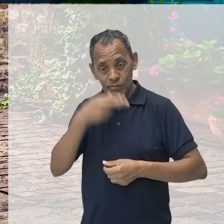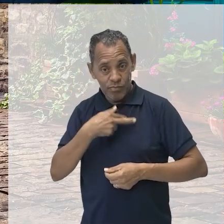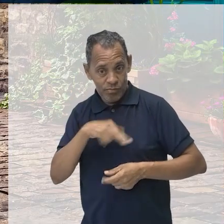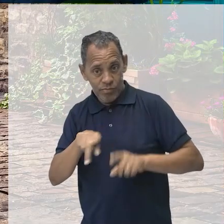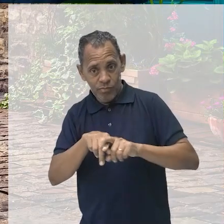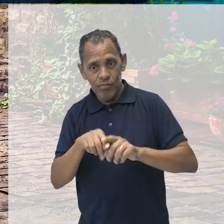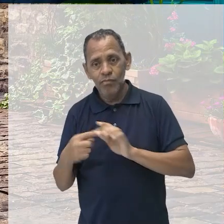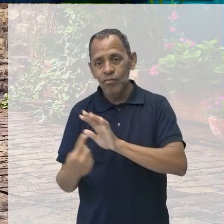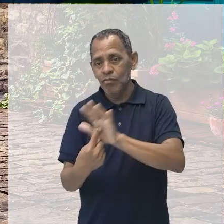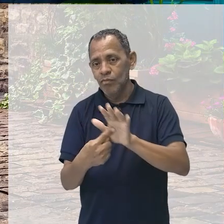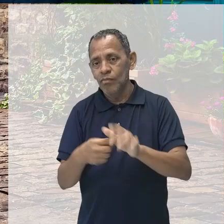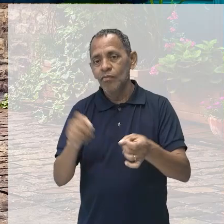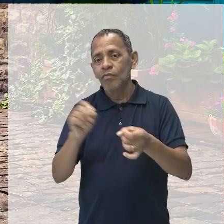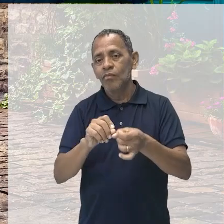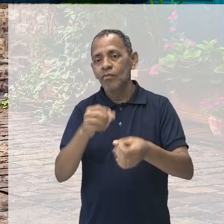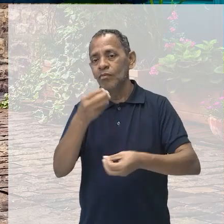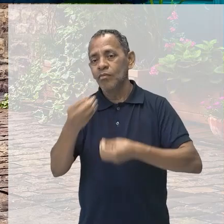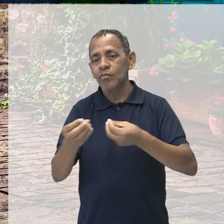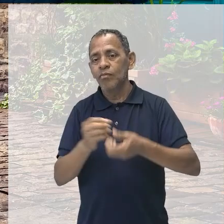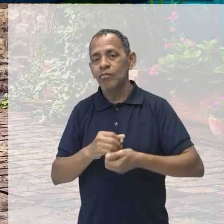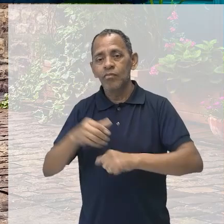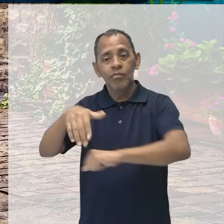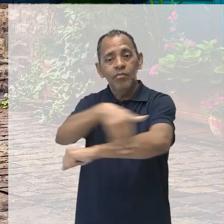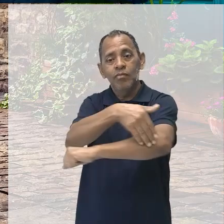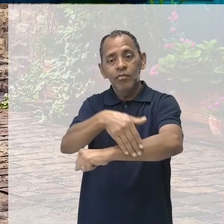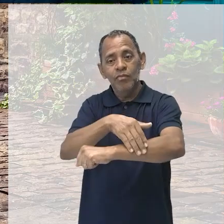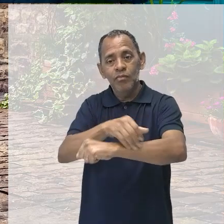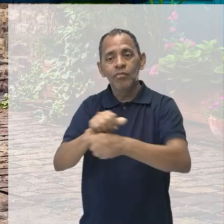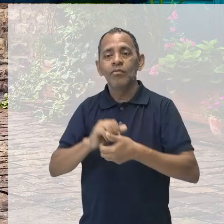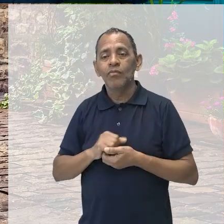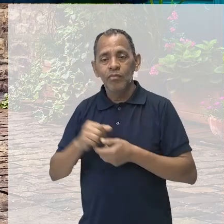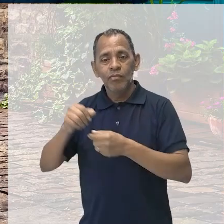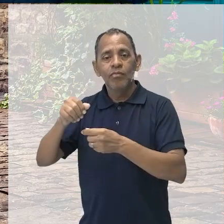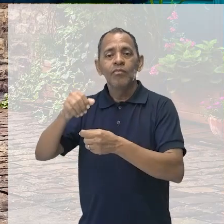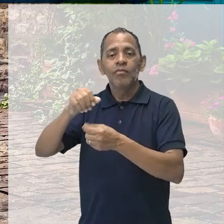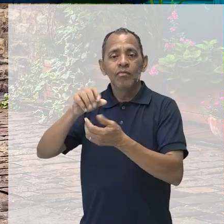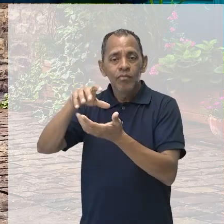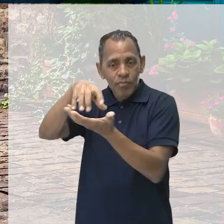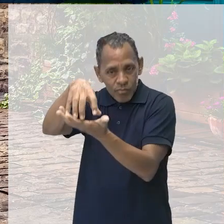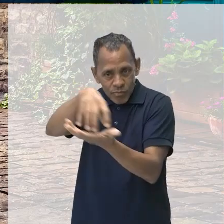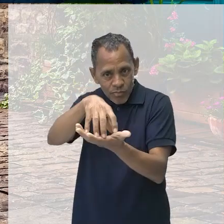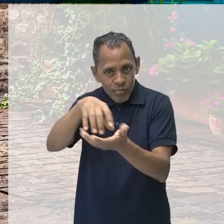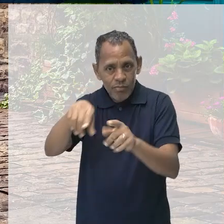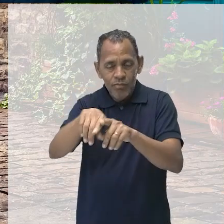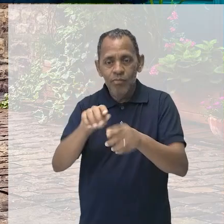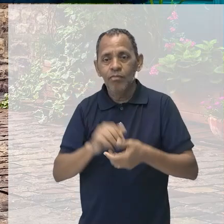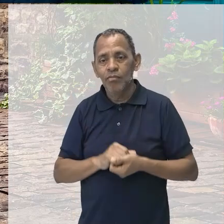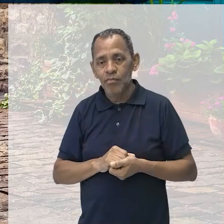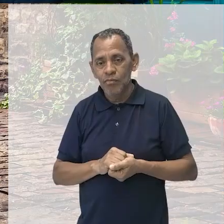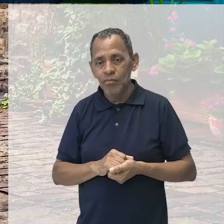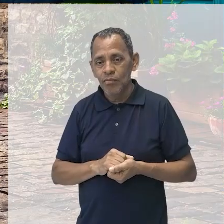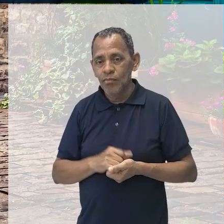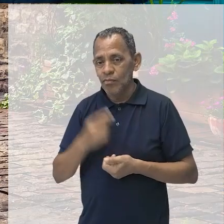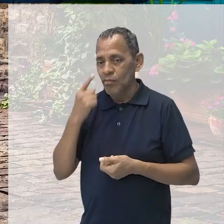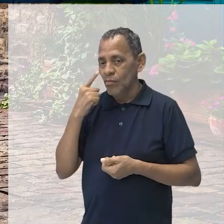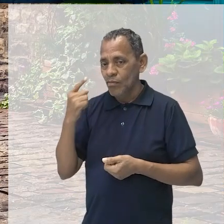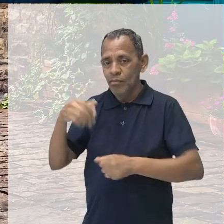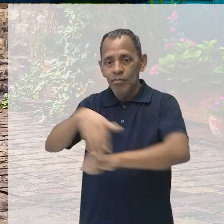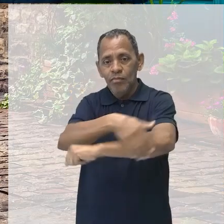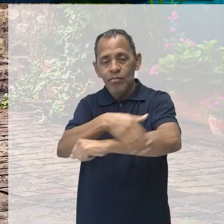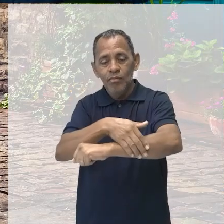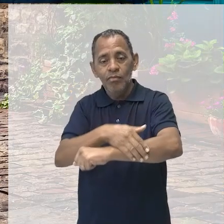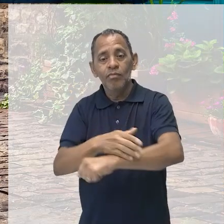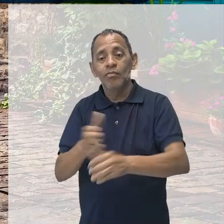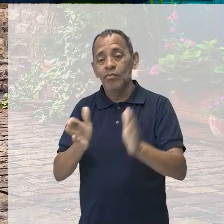apresentações eram feitas pelas ruas, praças públicas. Aqui, como vocês podem ver, é uma rua da